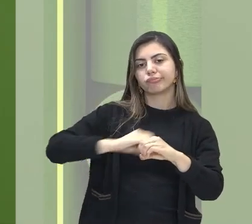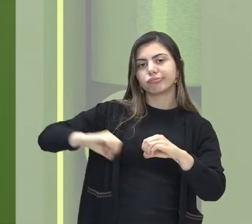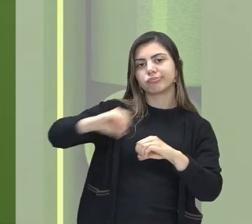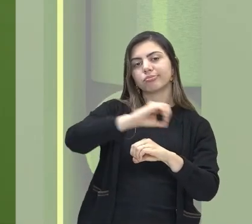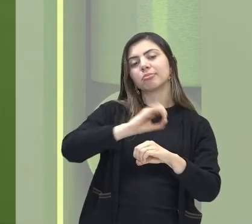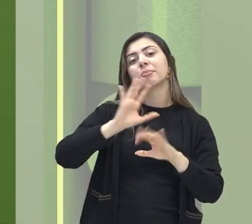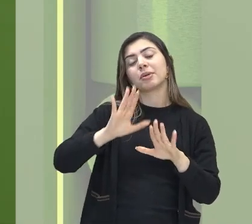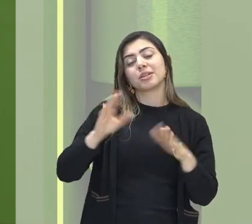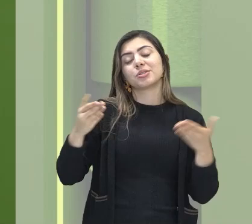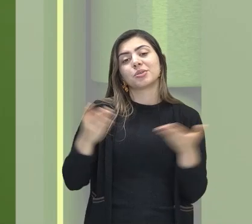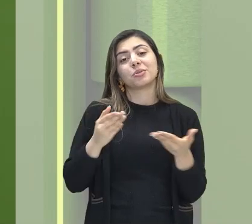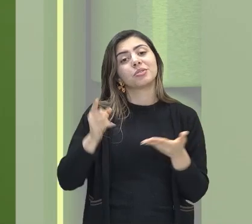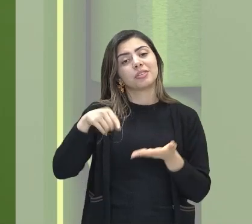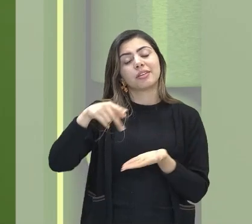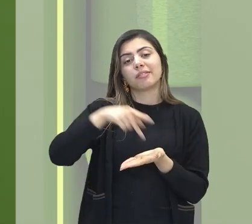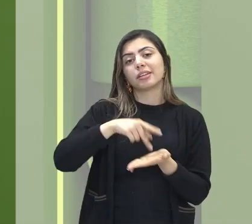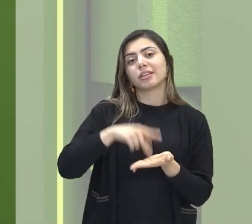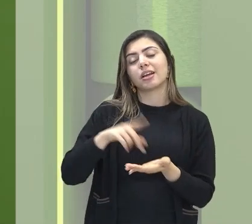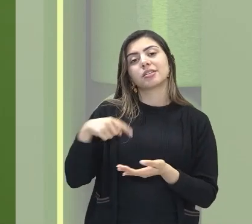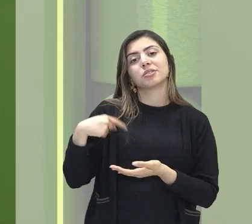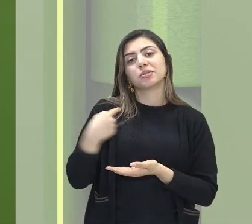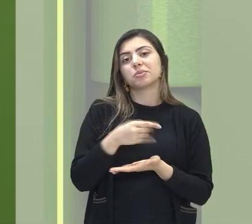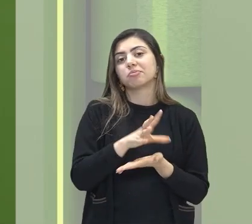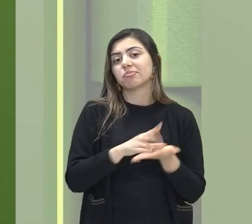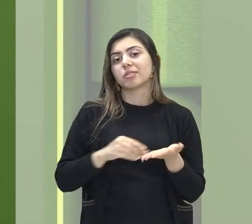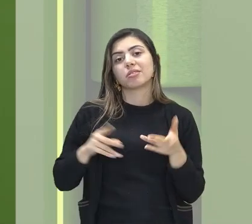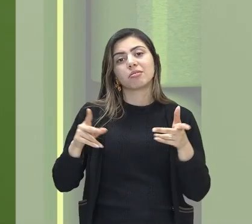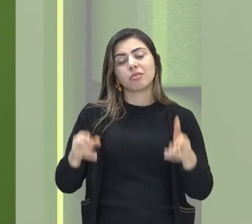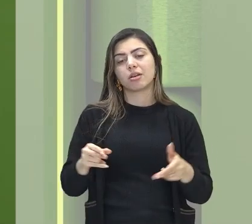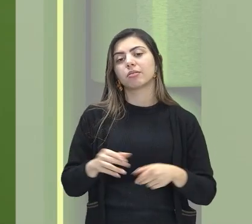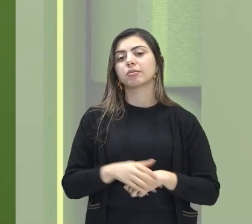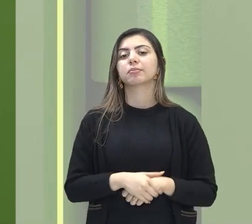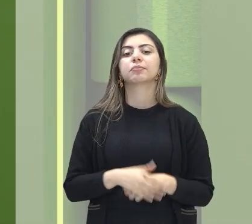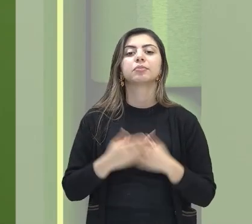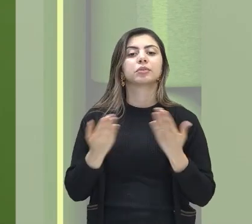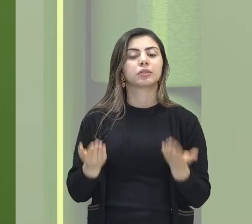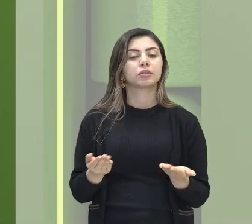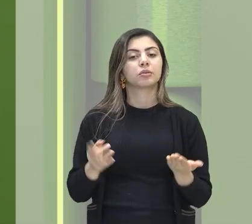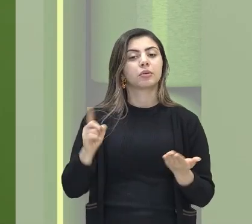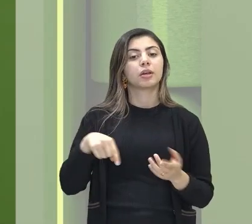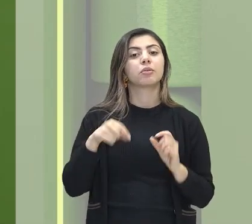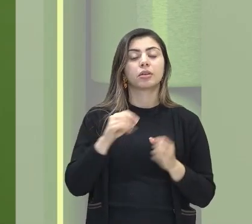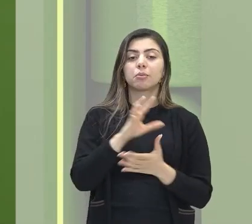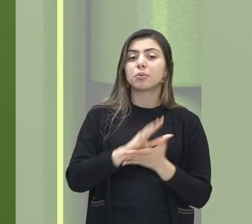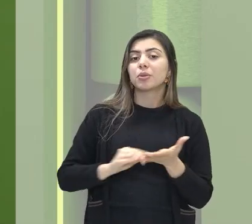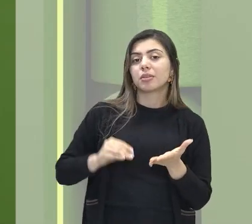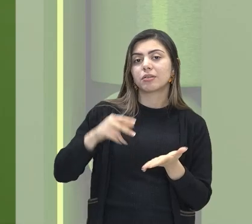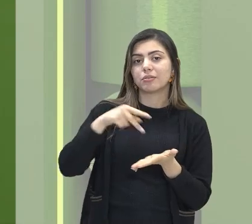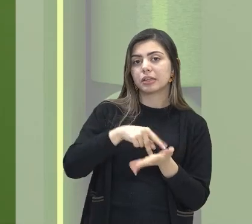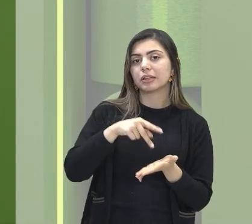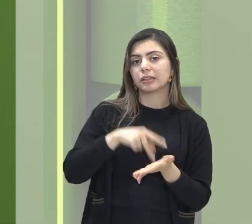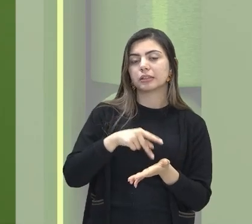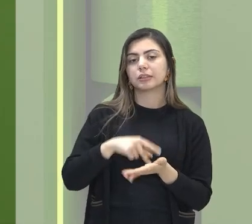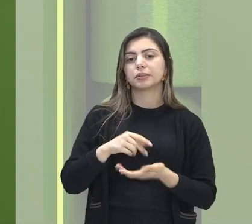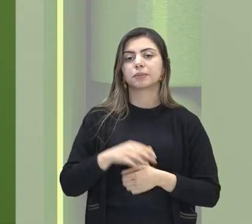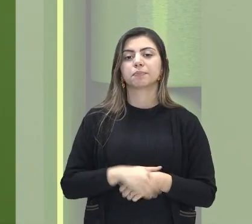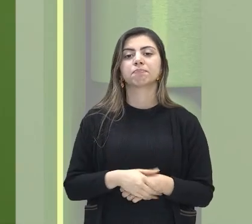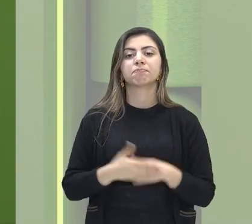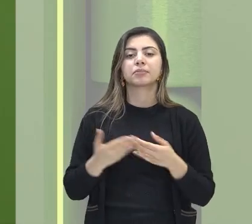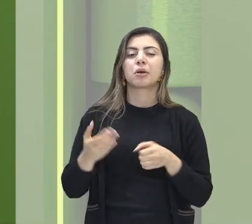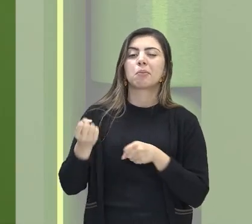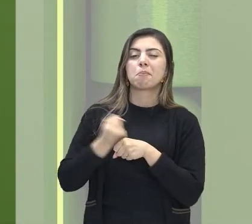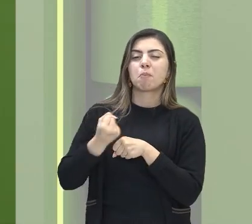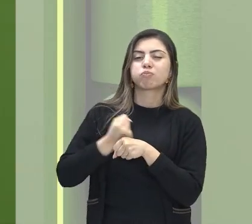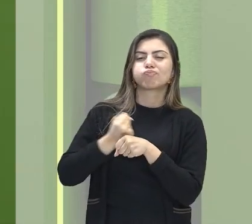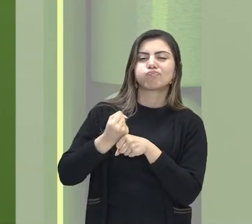acostumados com ele. Hoje a gente já vê esse modelo como um modelo verdadeiro. Muitos anos